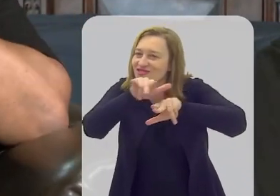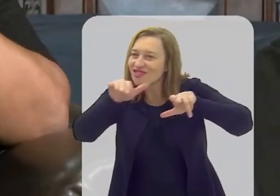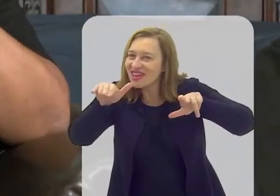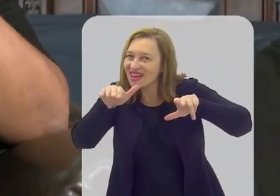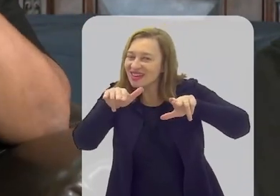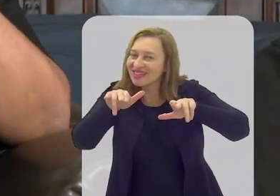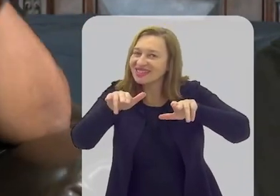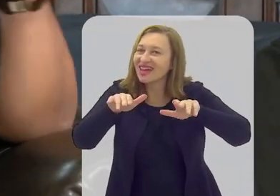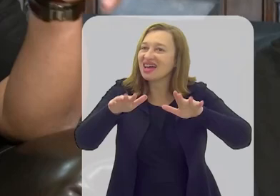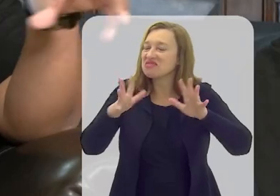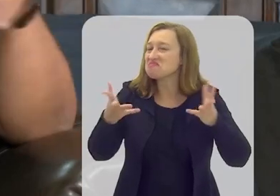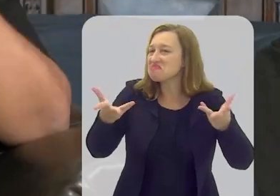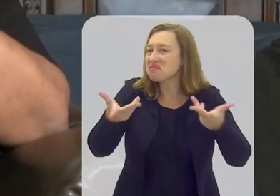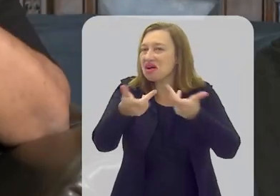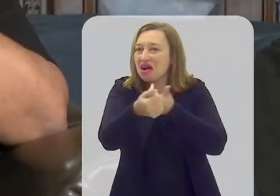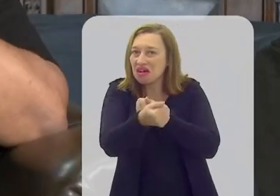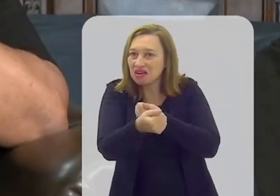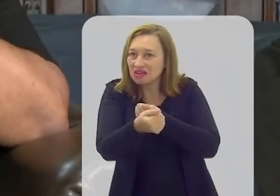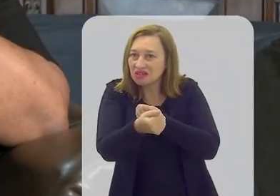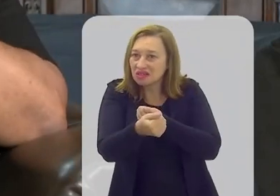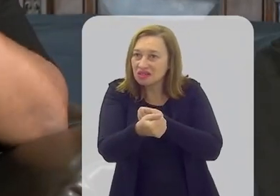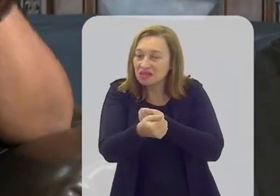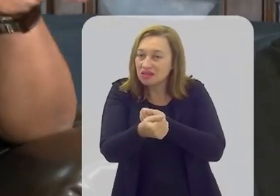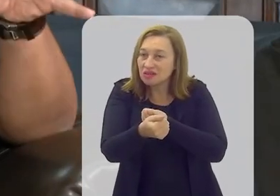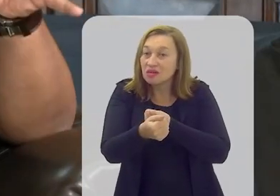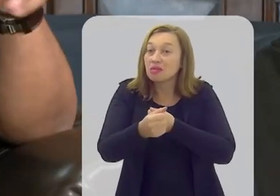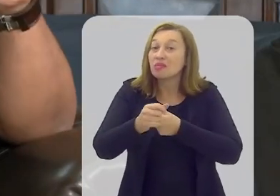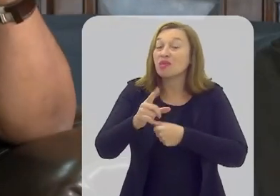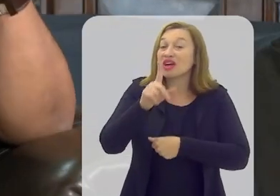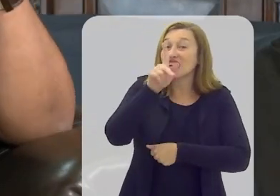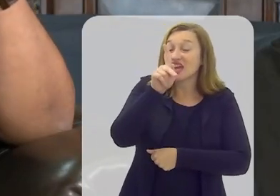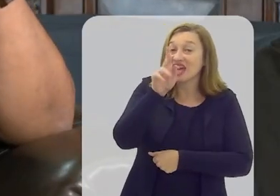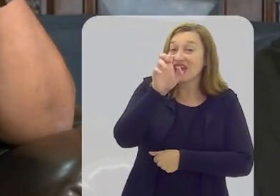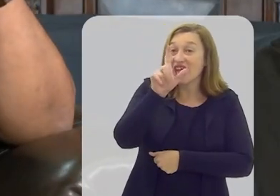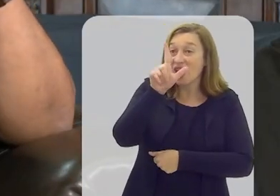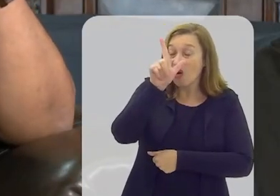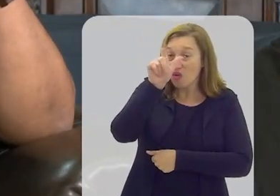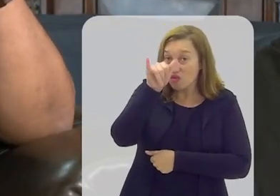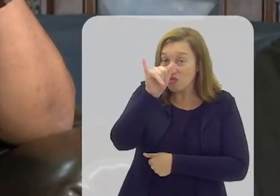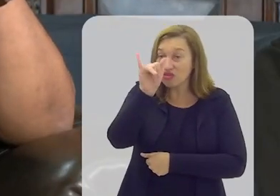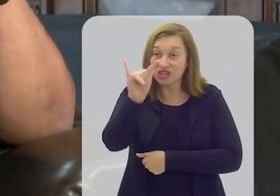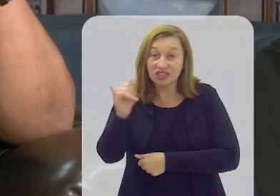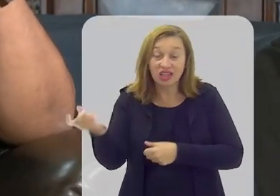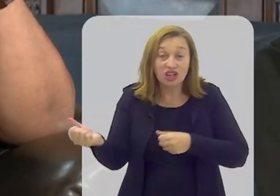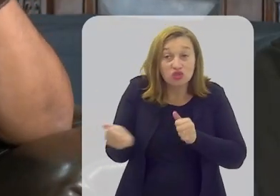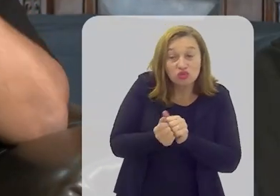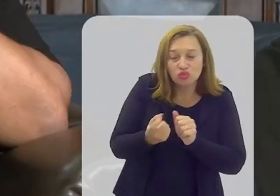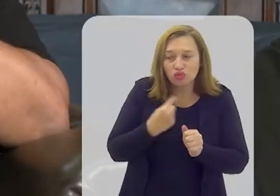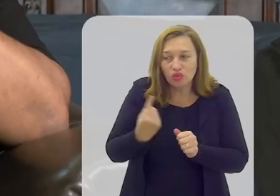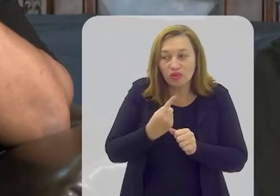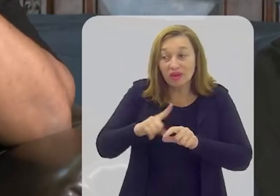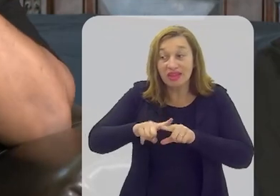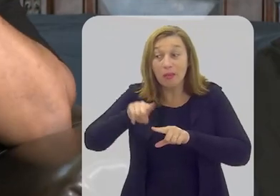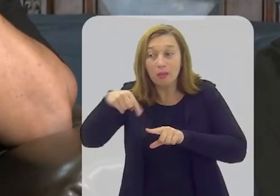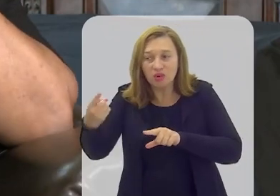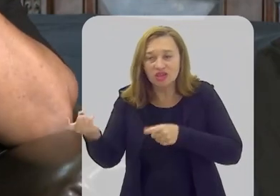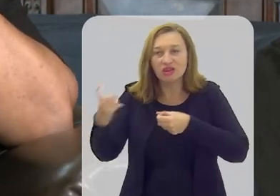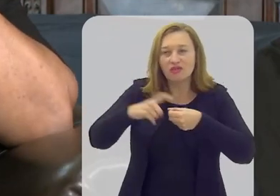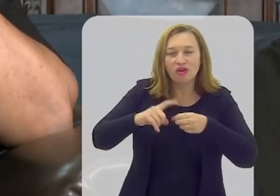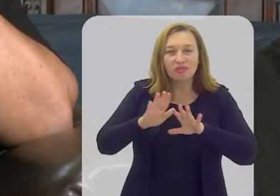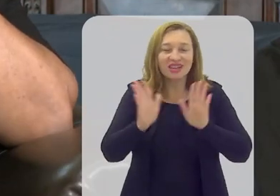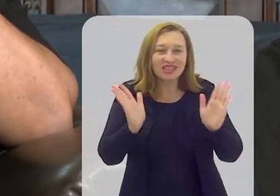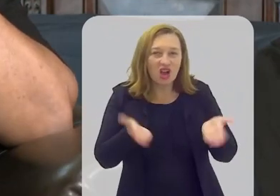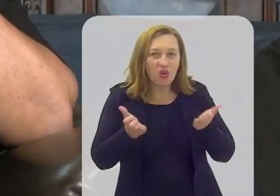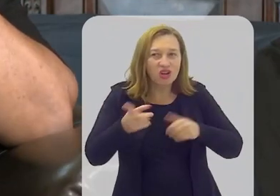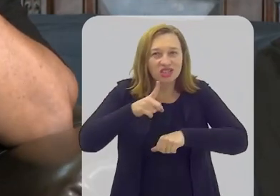musical maravilhoso. O Kevin Lucena está junto com a gente, daqui a pouco ele volta na terceira parte do programa. Mas agora, nesse